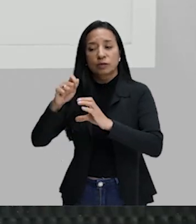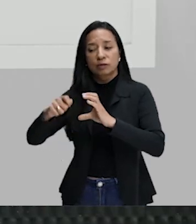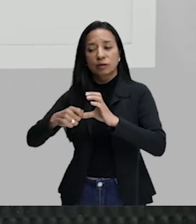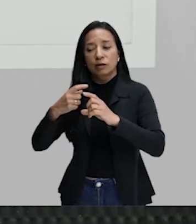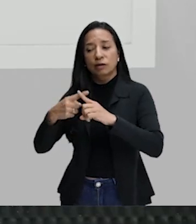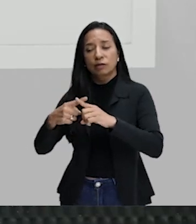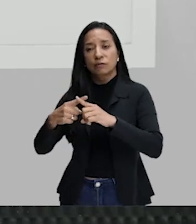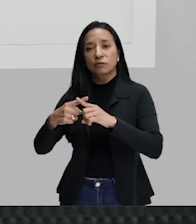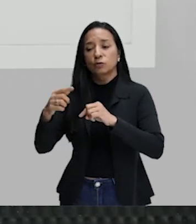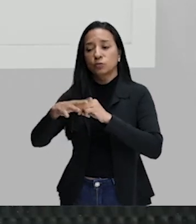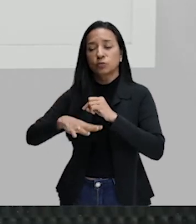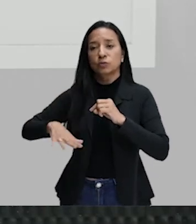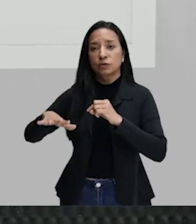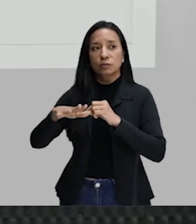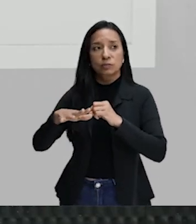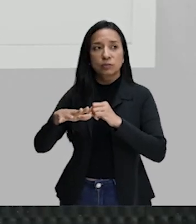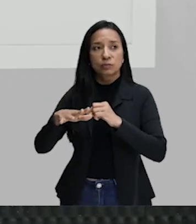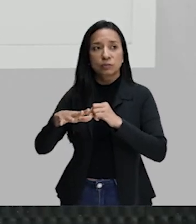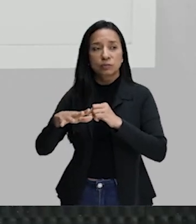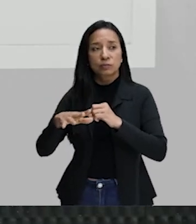campo